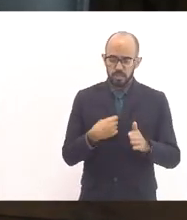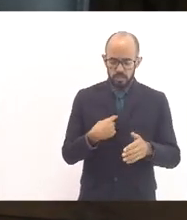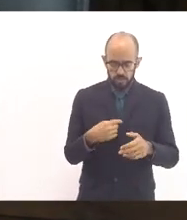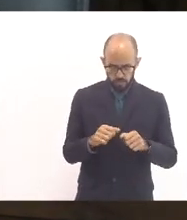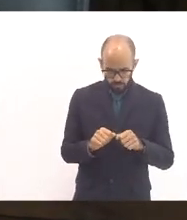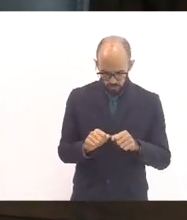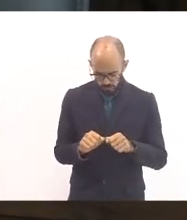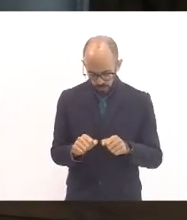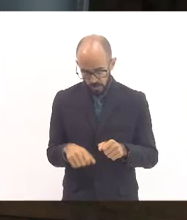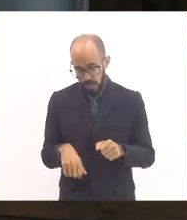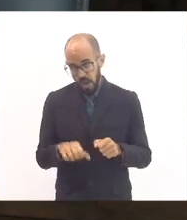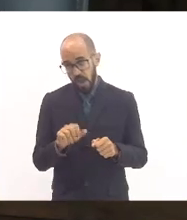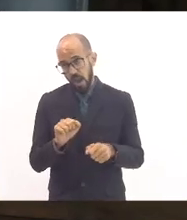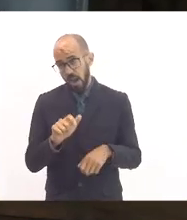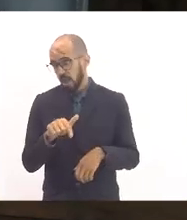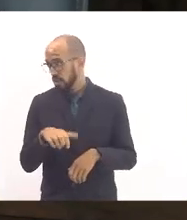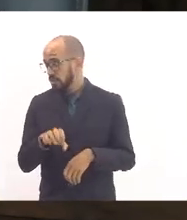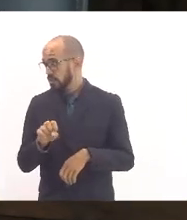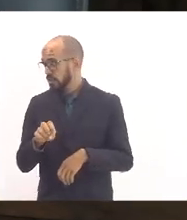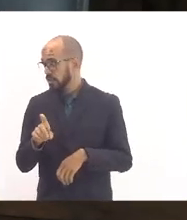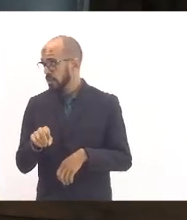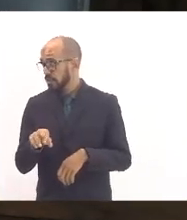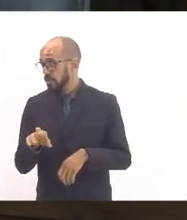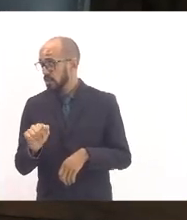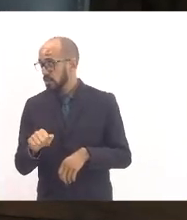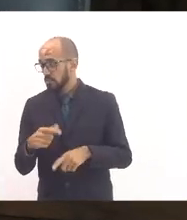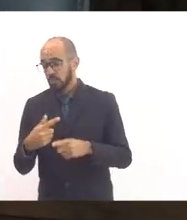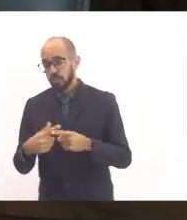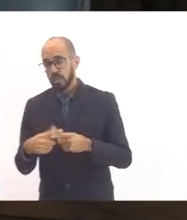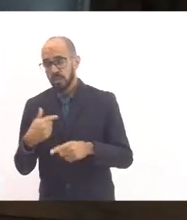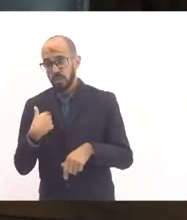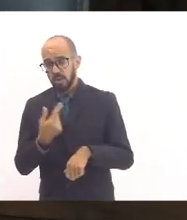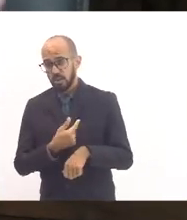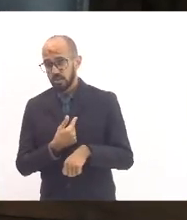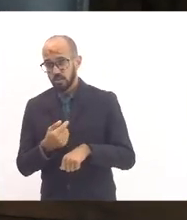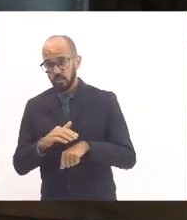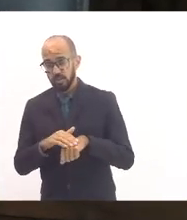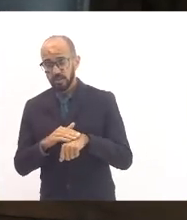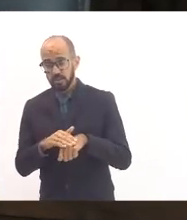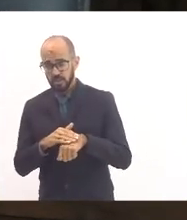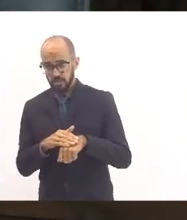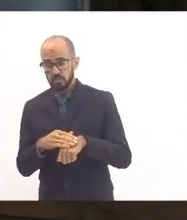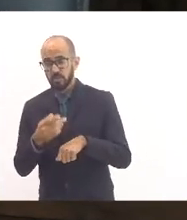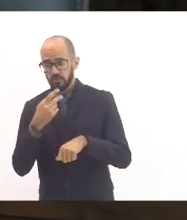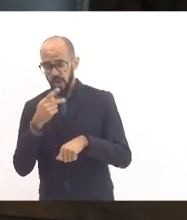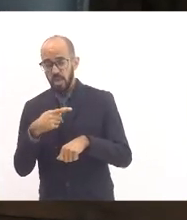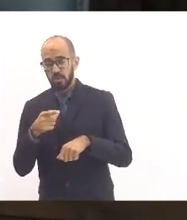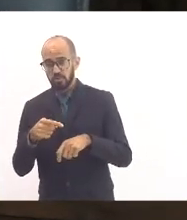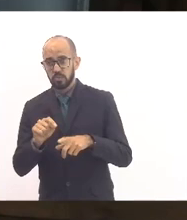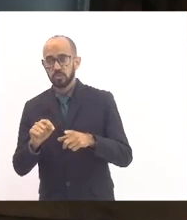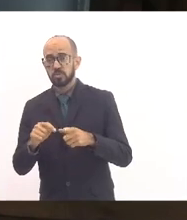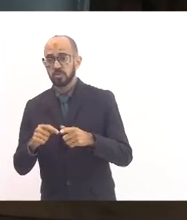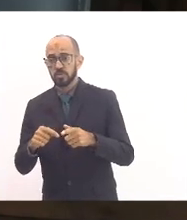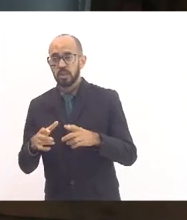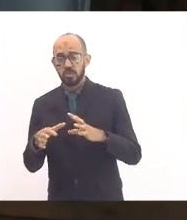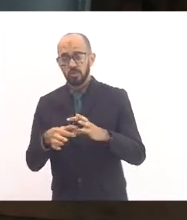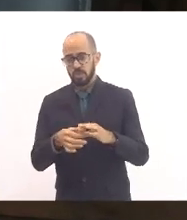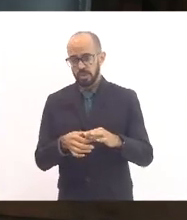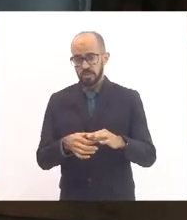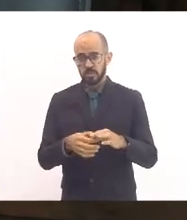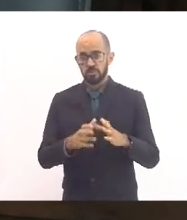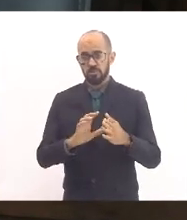diferença que Alessandra porque conversamos muito ouvi muitas questões trazidas pela Coligação